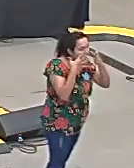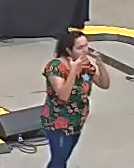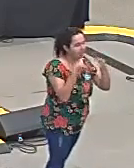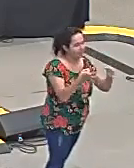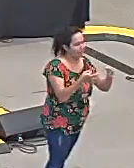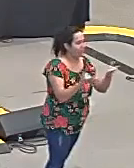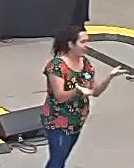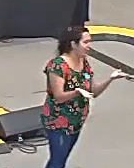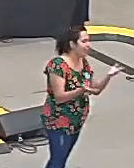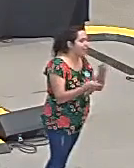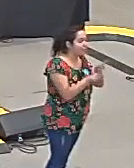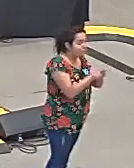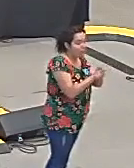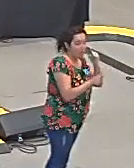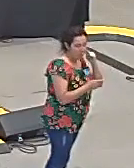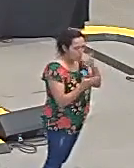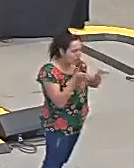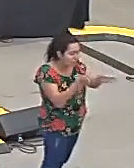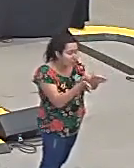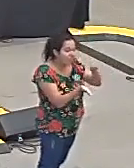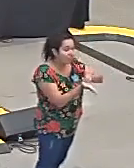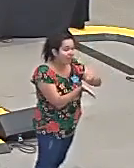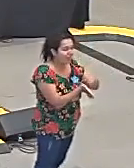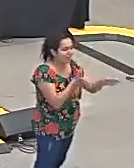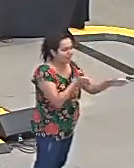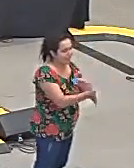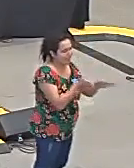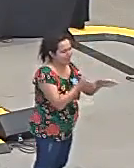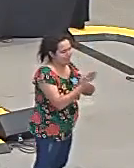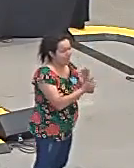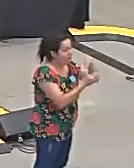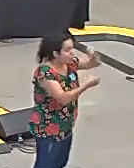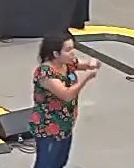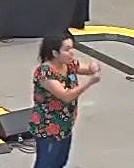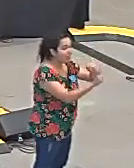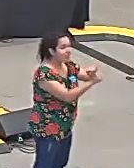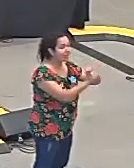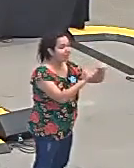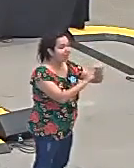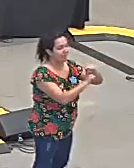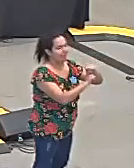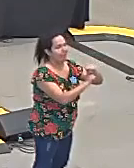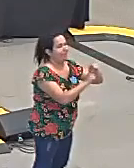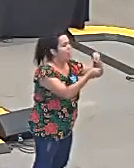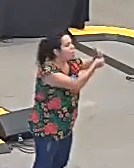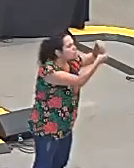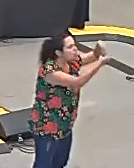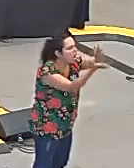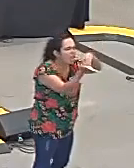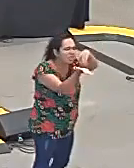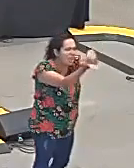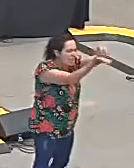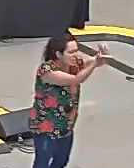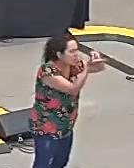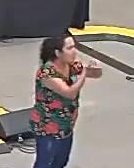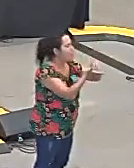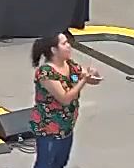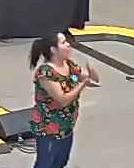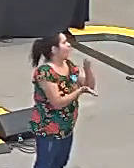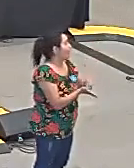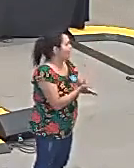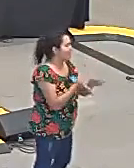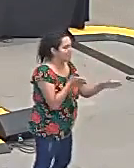tenham consciência dessas dificuldades que as pessoas surdas também estão passando, com falta de acessibilidade em